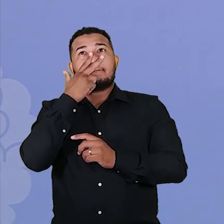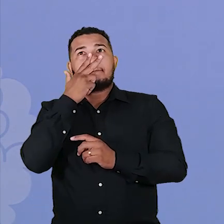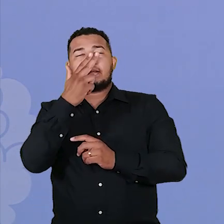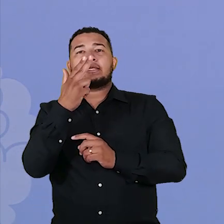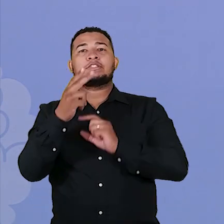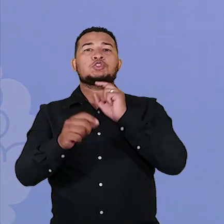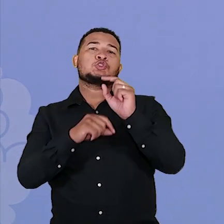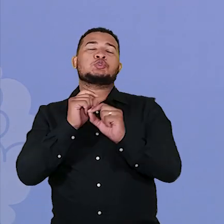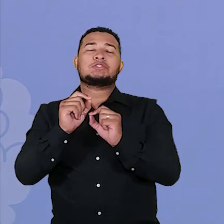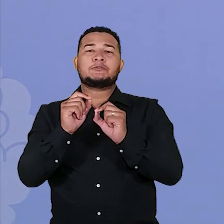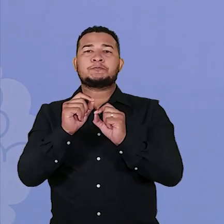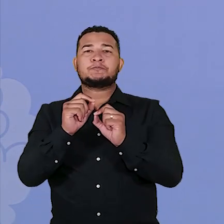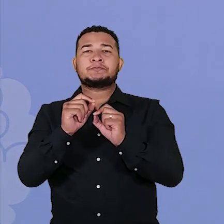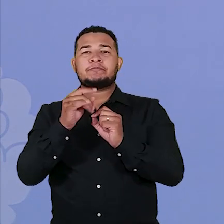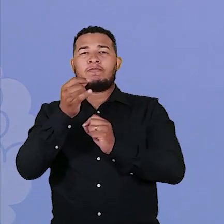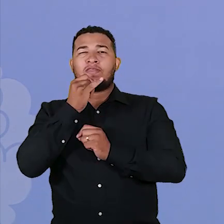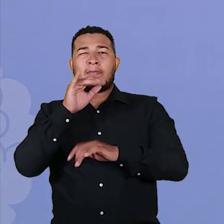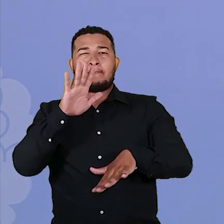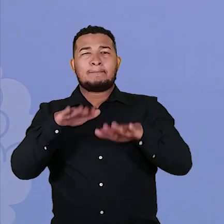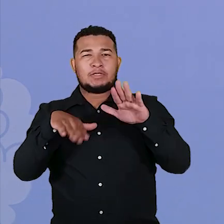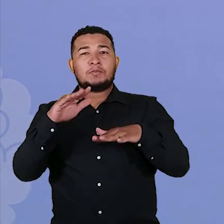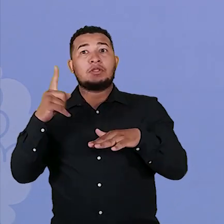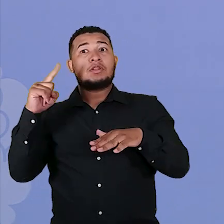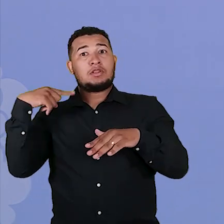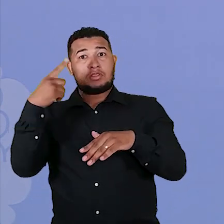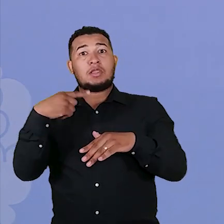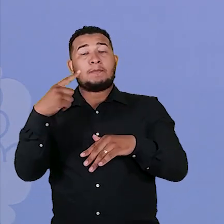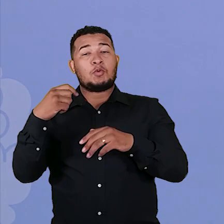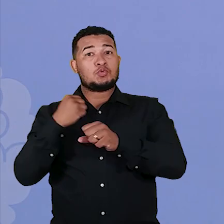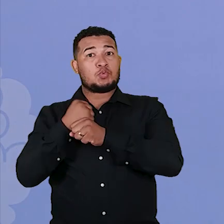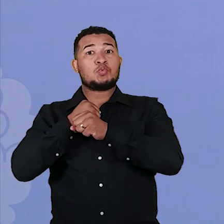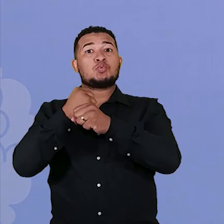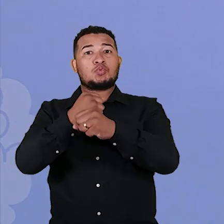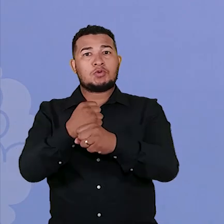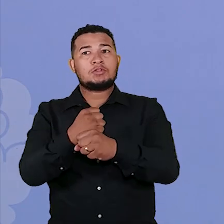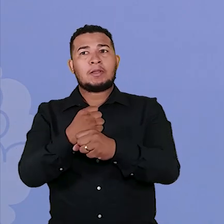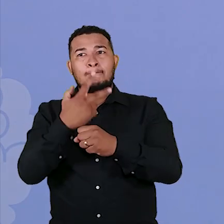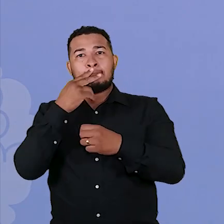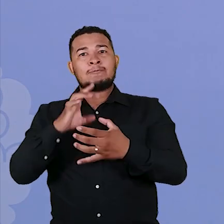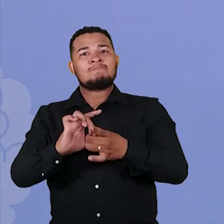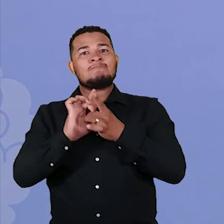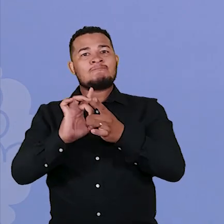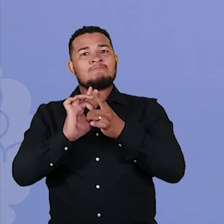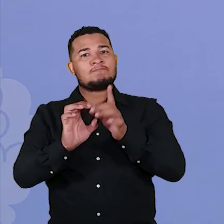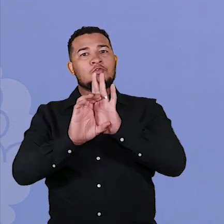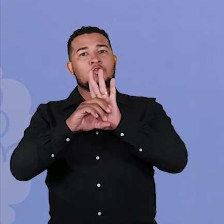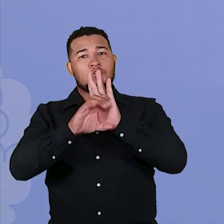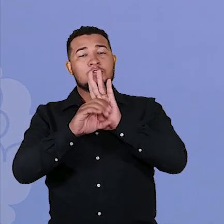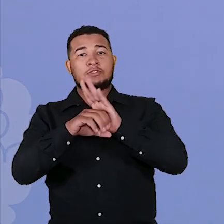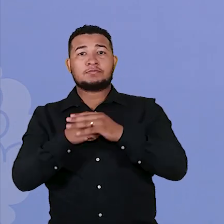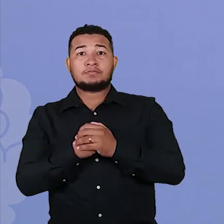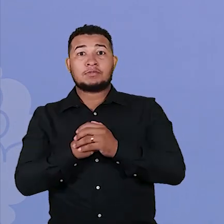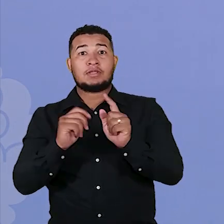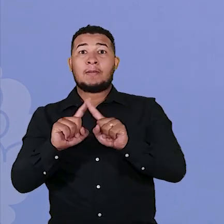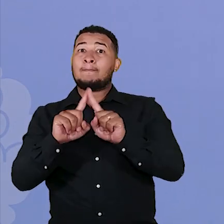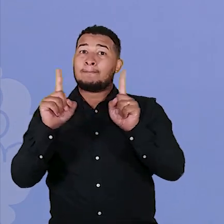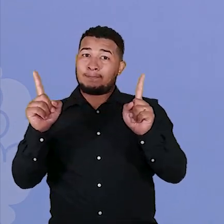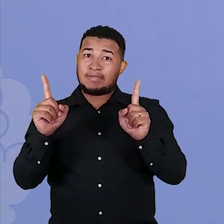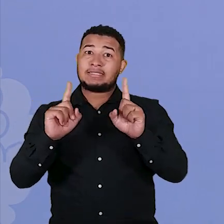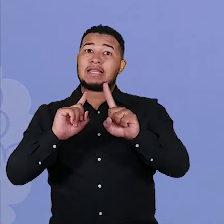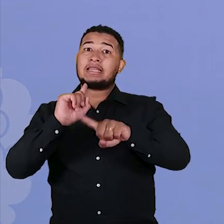ficou para a partir dos próximos milênios nem ficou ali enraizado esse conceito